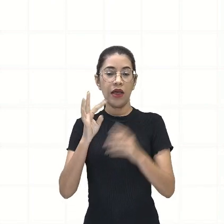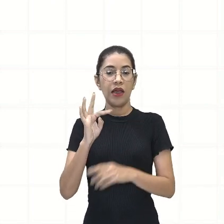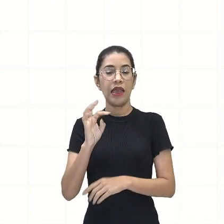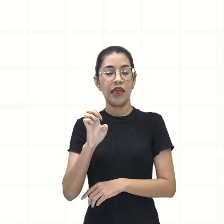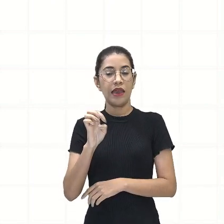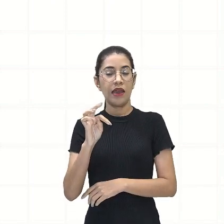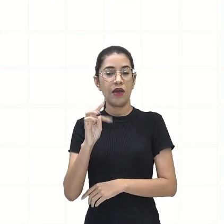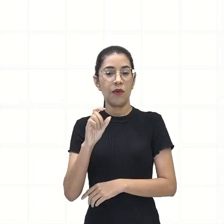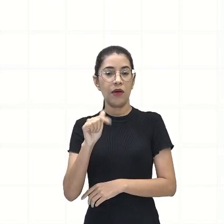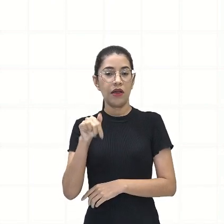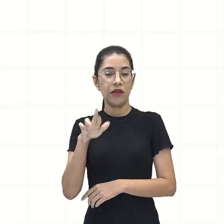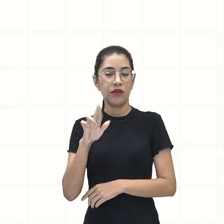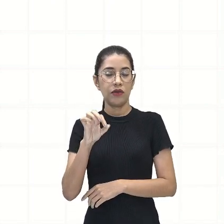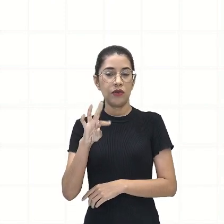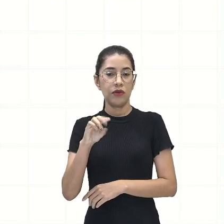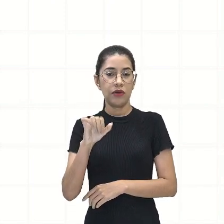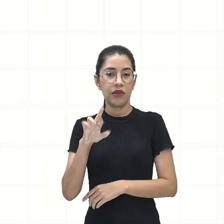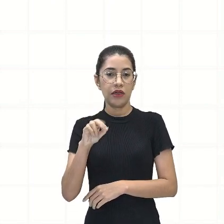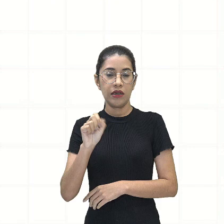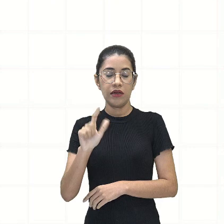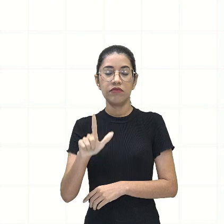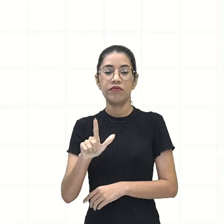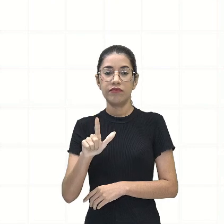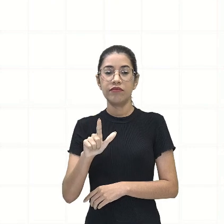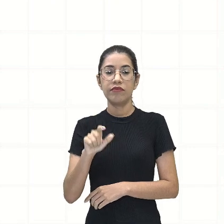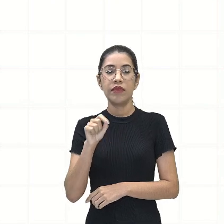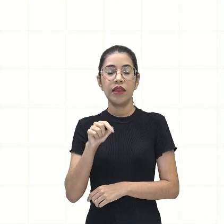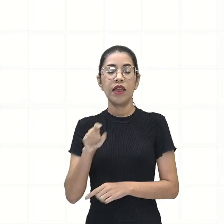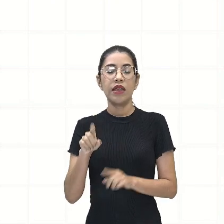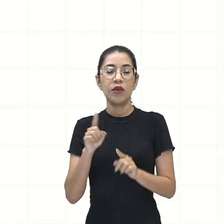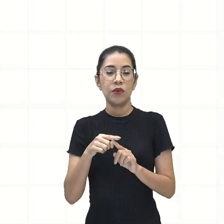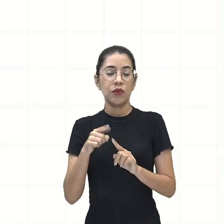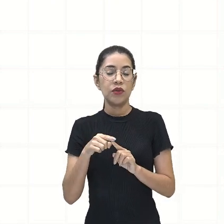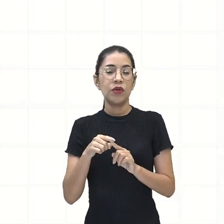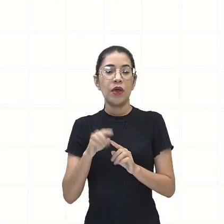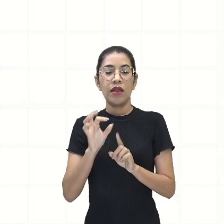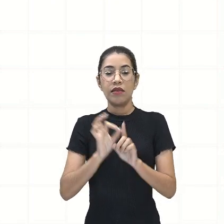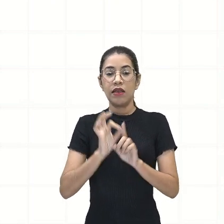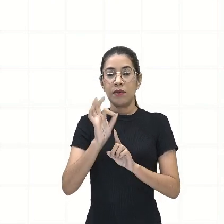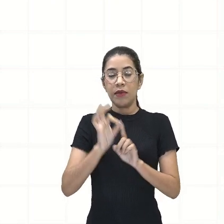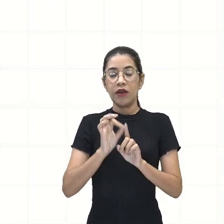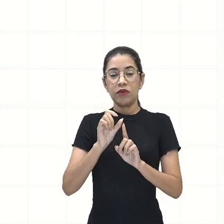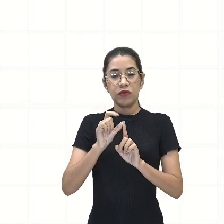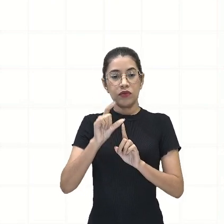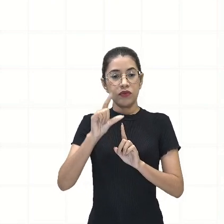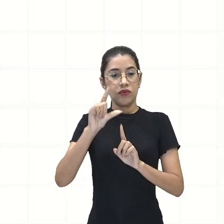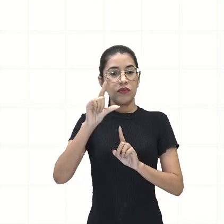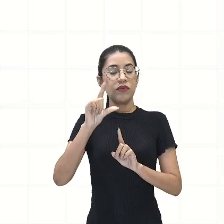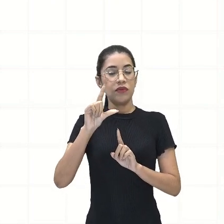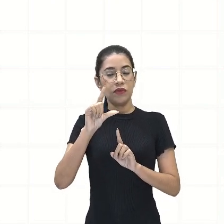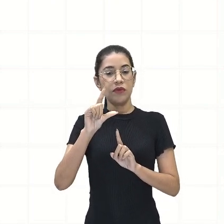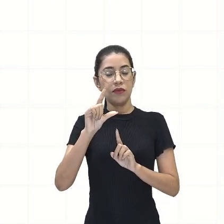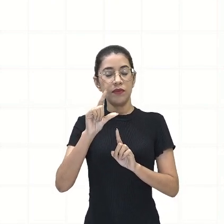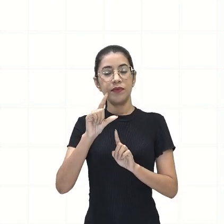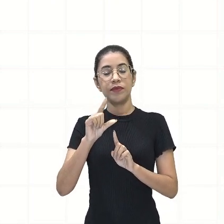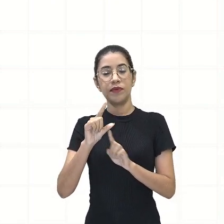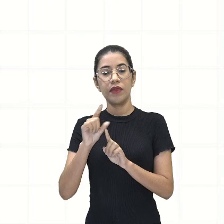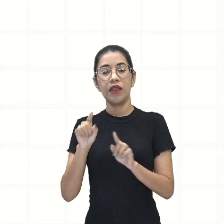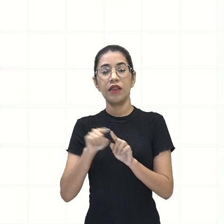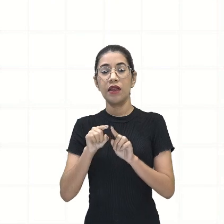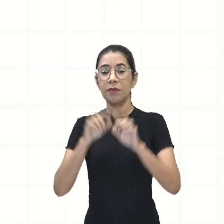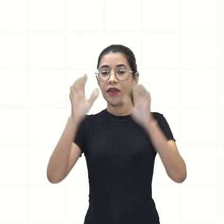esse tipo de clima, esse clima equatorial, as temperaturas elas são elevadas, há